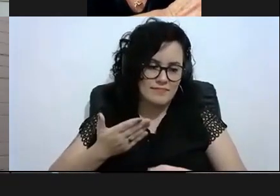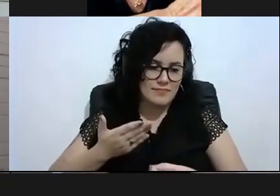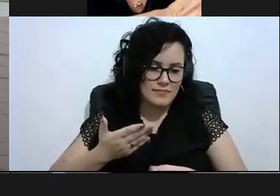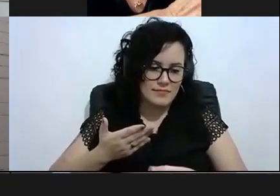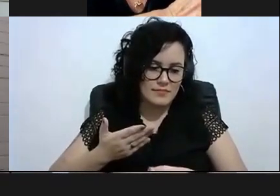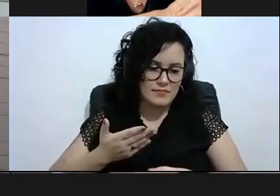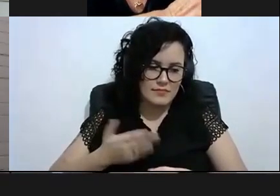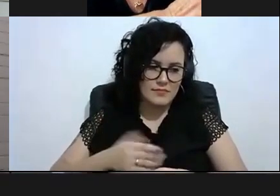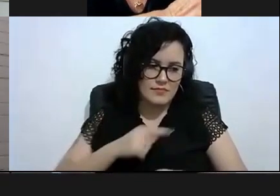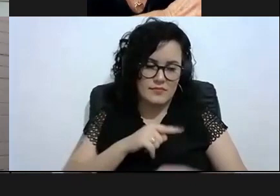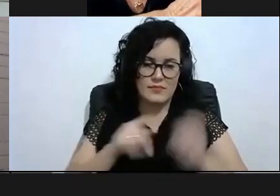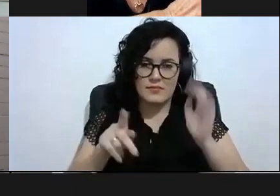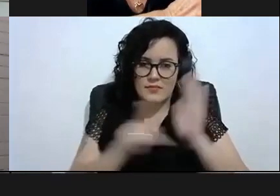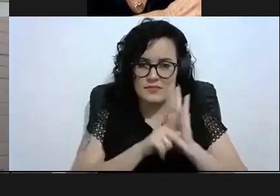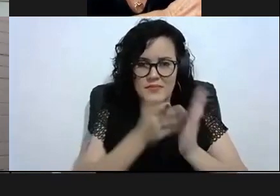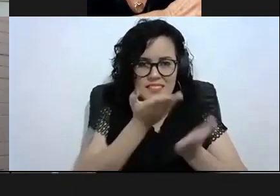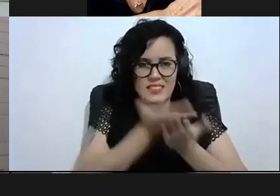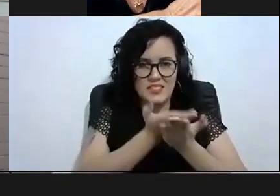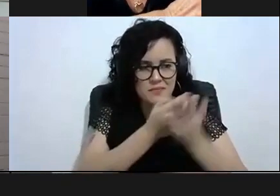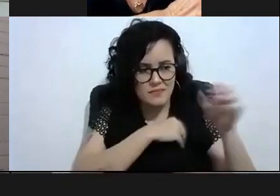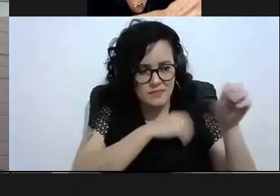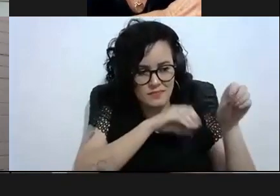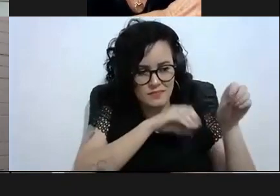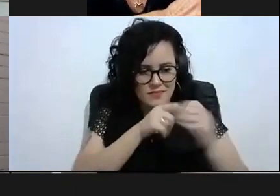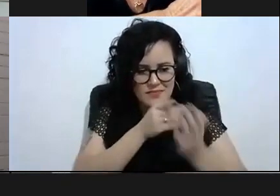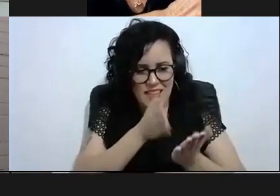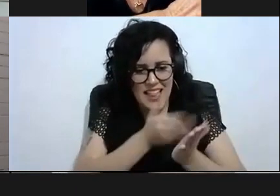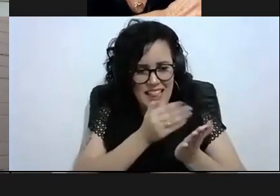desse contexto de escolarizar o livro,